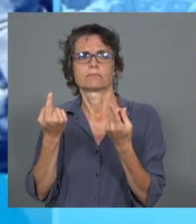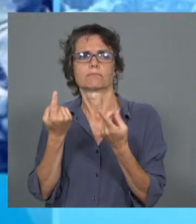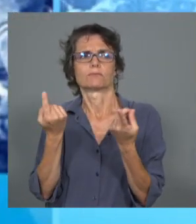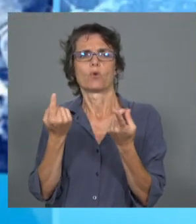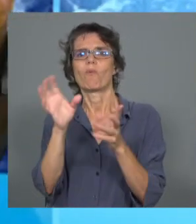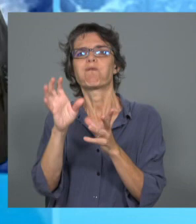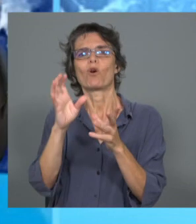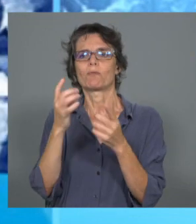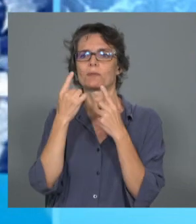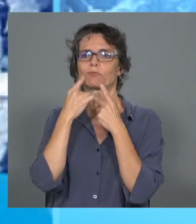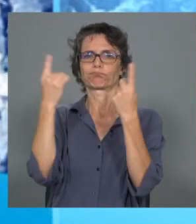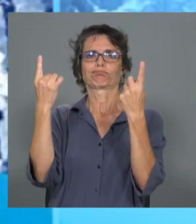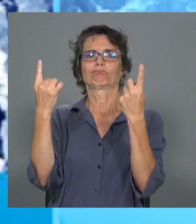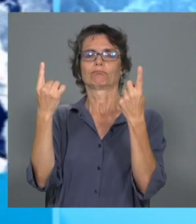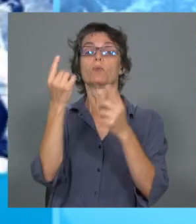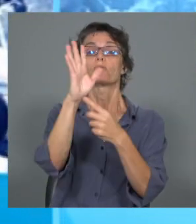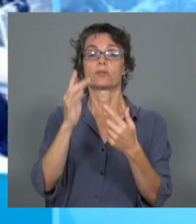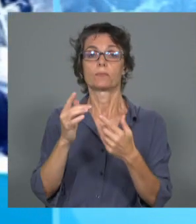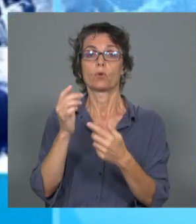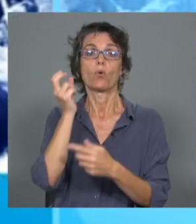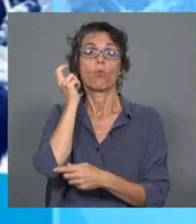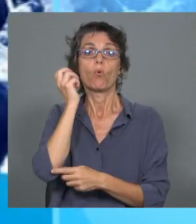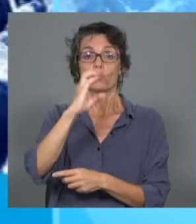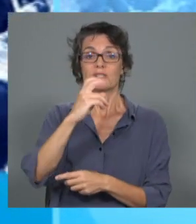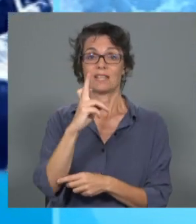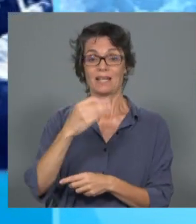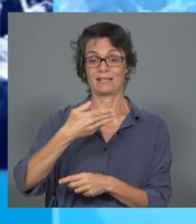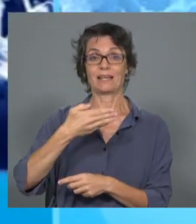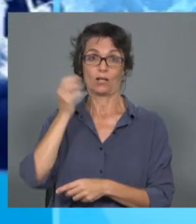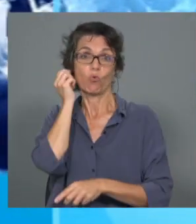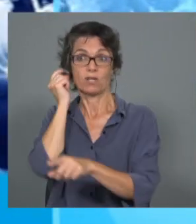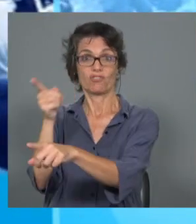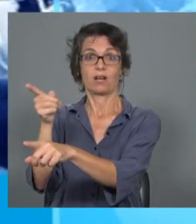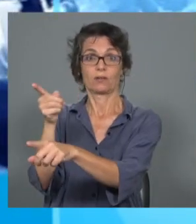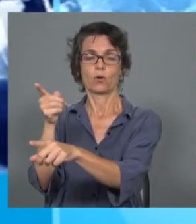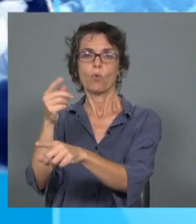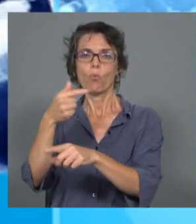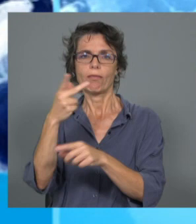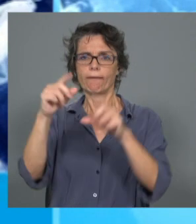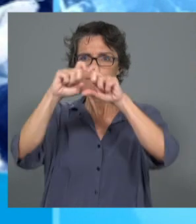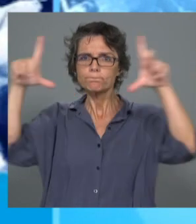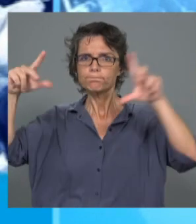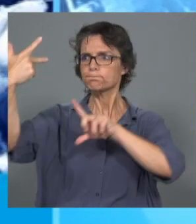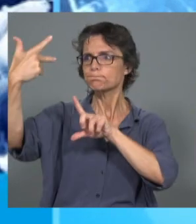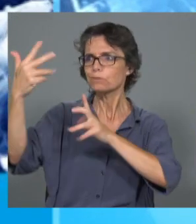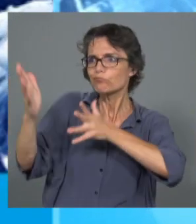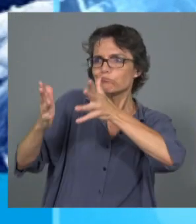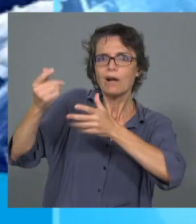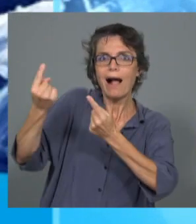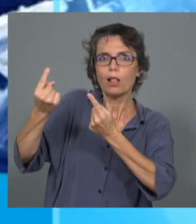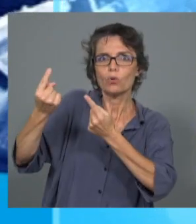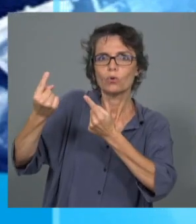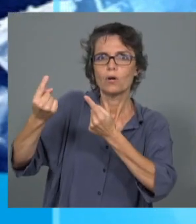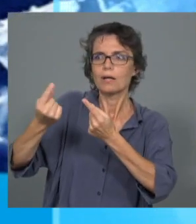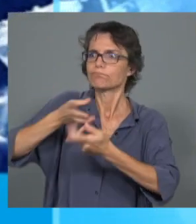junto à câmara e faz gestos, ele está a comunicar, não é? É a sua forma de comunicação, de representação. E depois